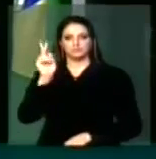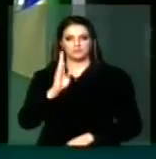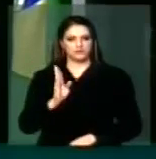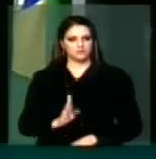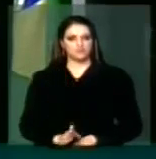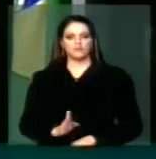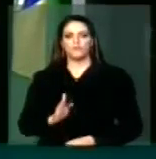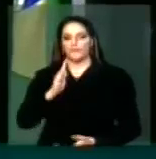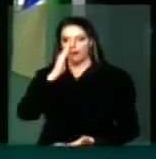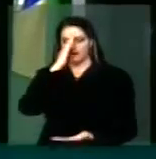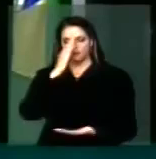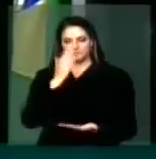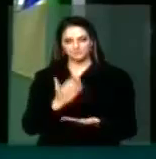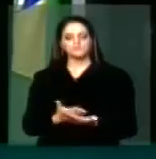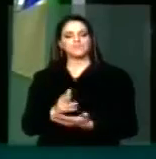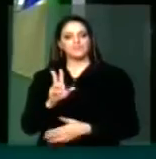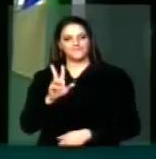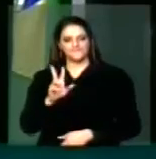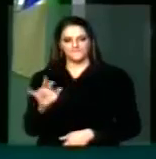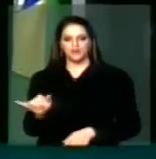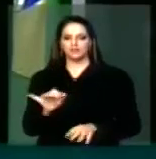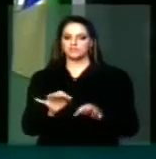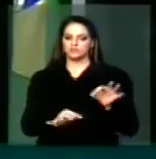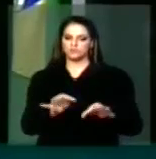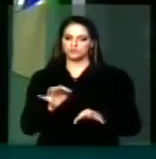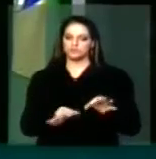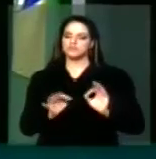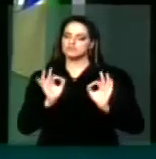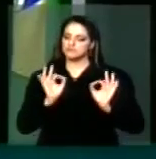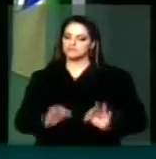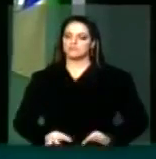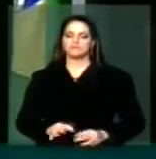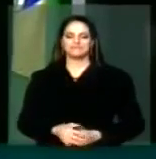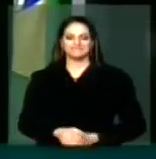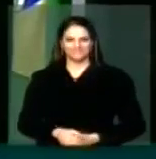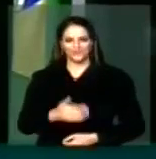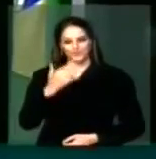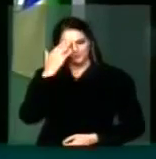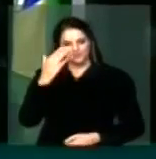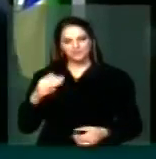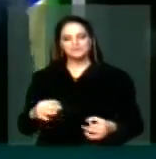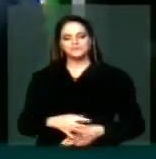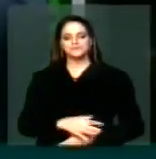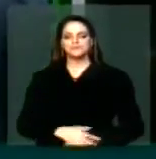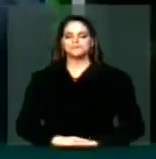acredita e tem certeza que será feita justiça no país. Muito obrigado, senhor presidente.